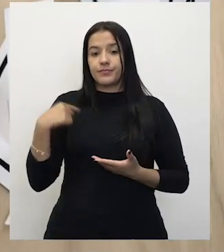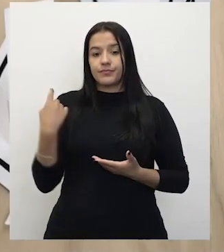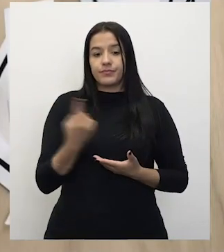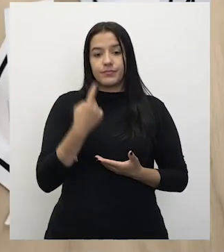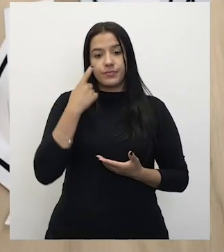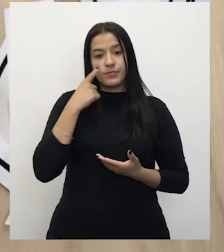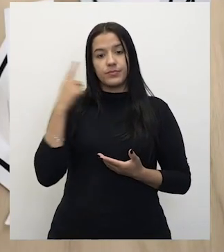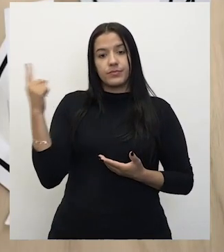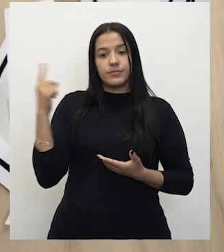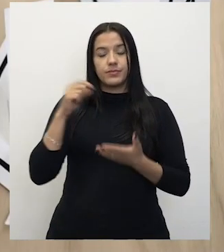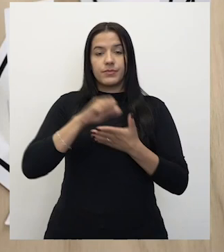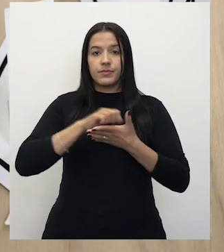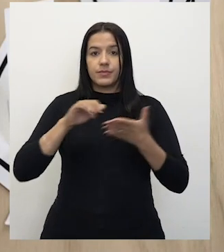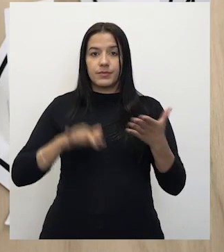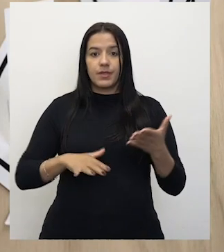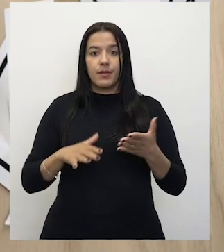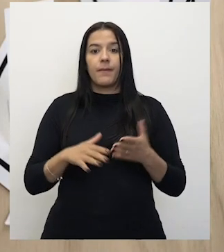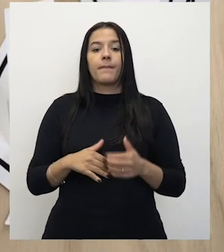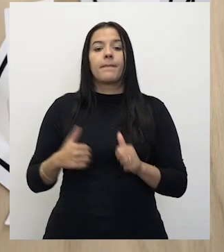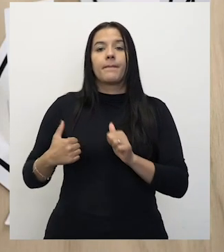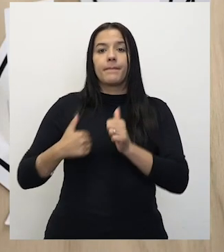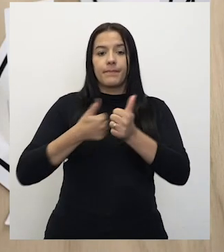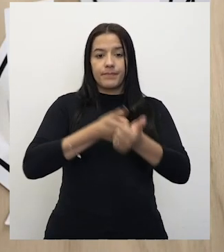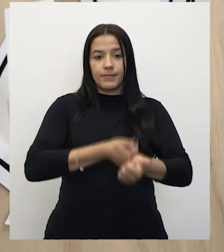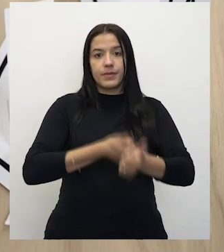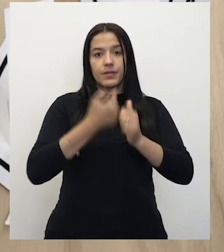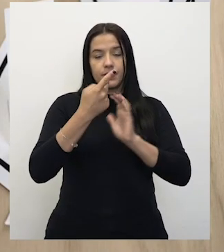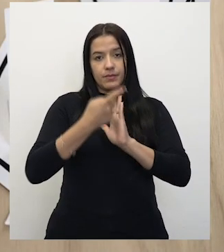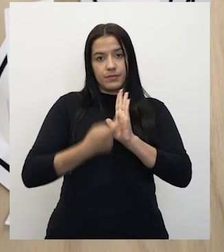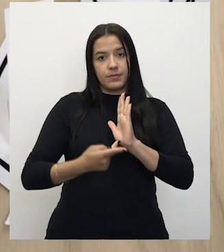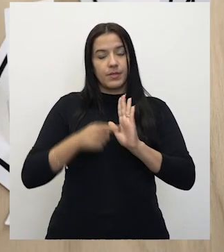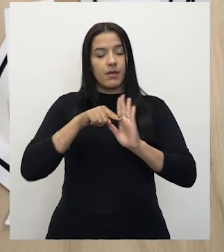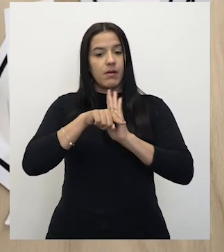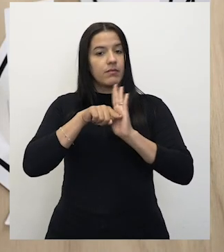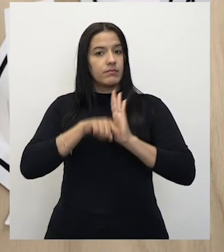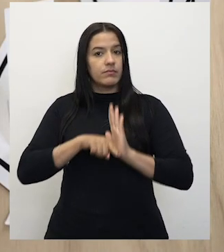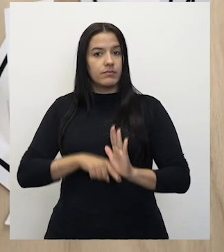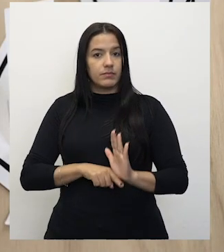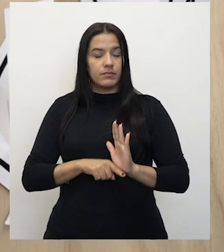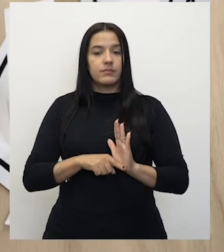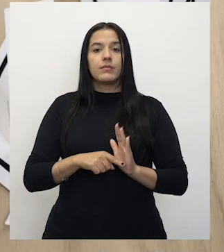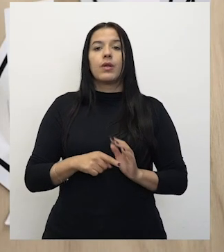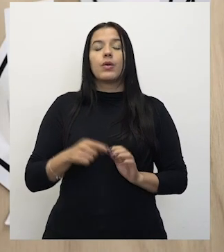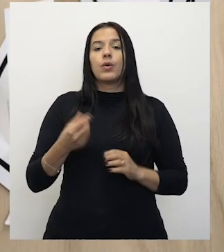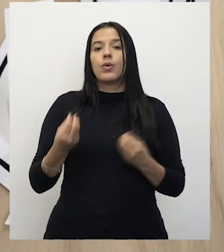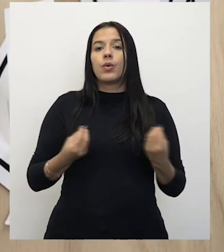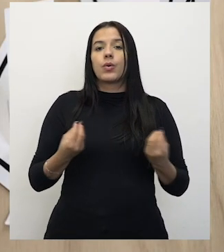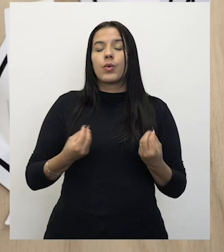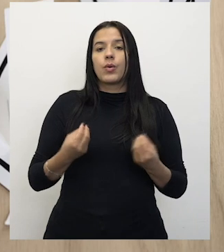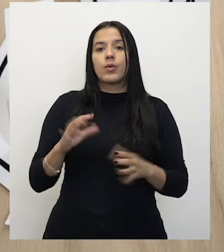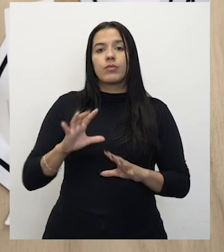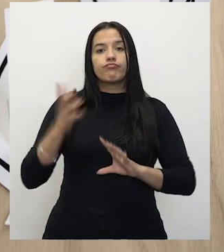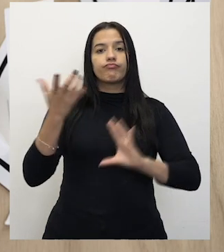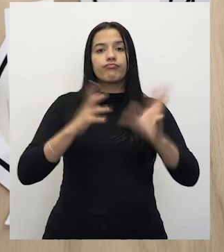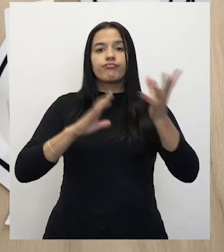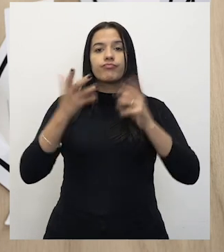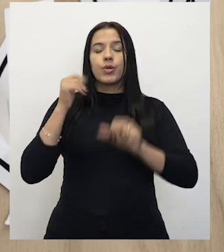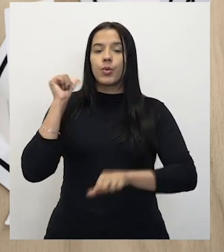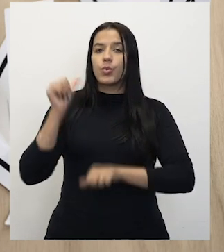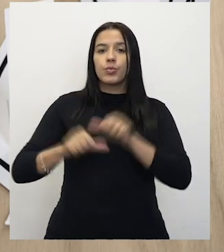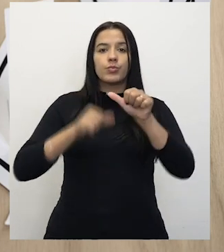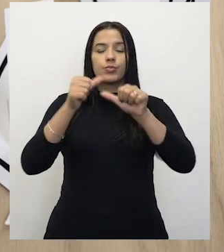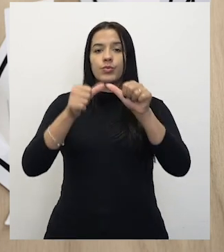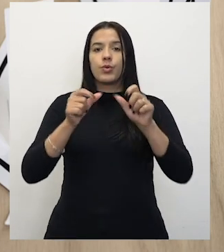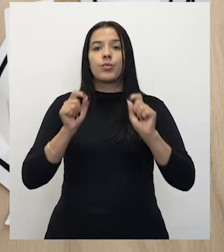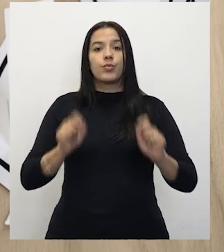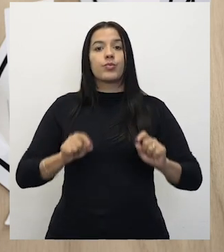tela, acompanhamento e avaliação do projeto. Quais são os resultados esperados com a realização do projeto.